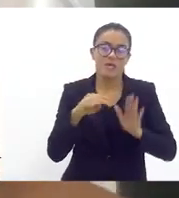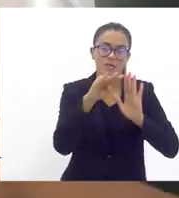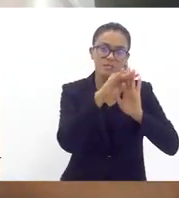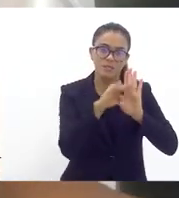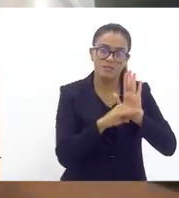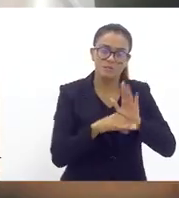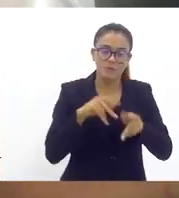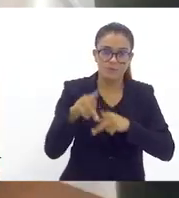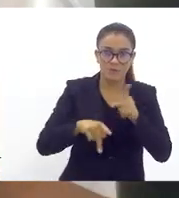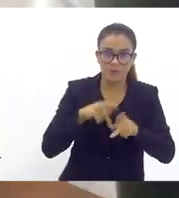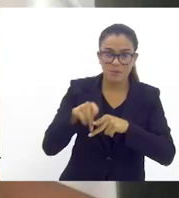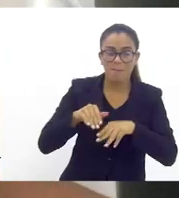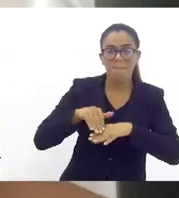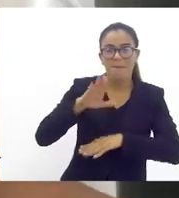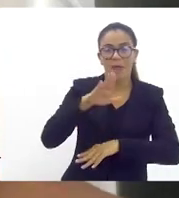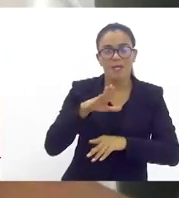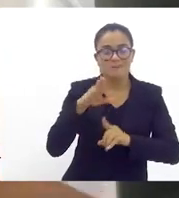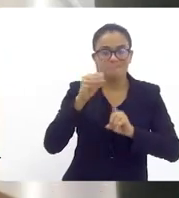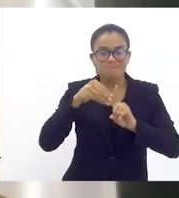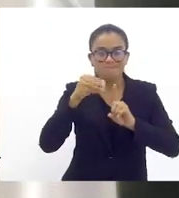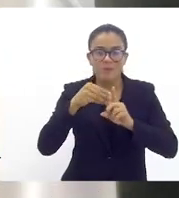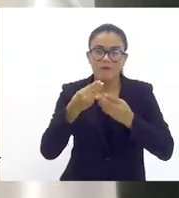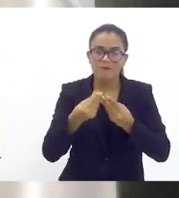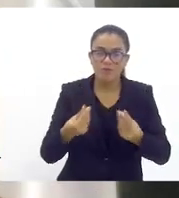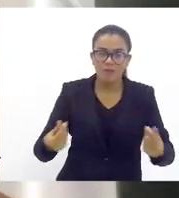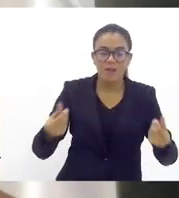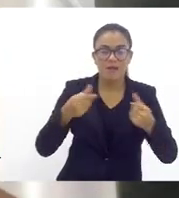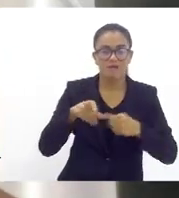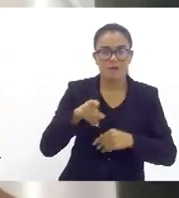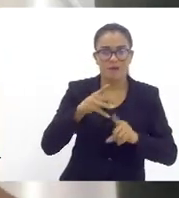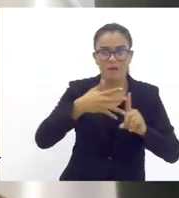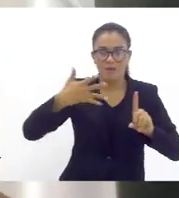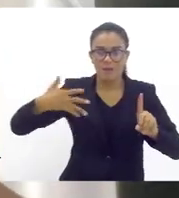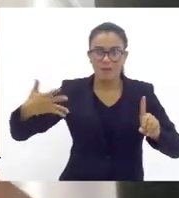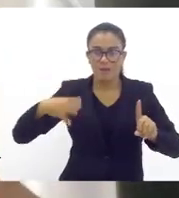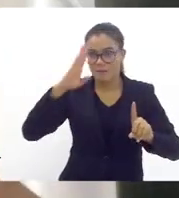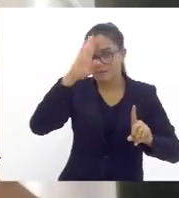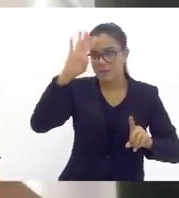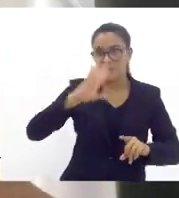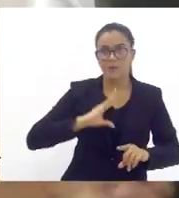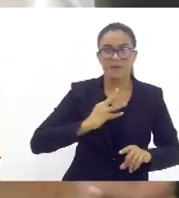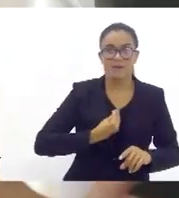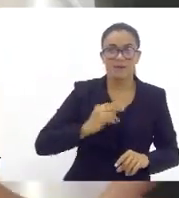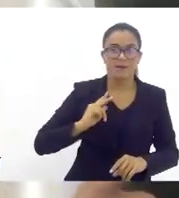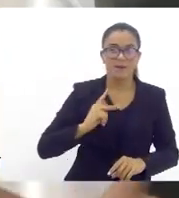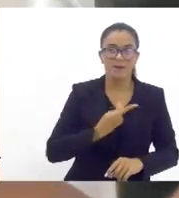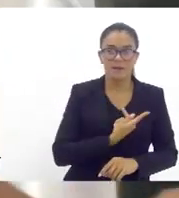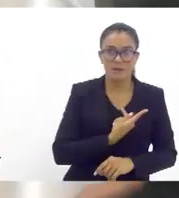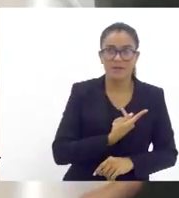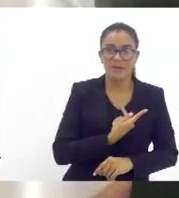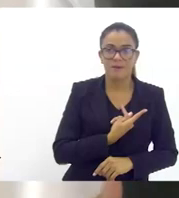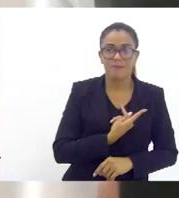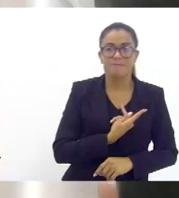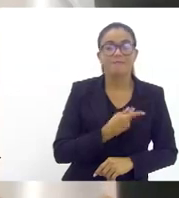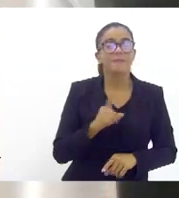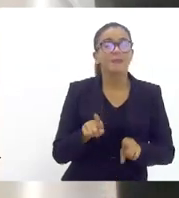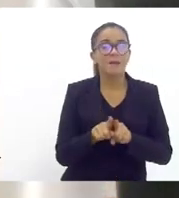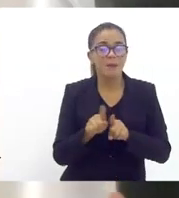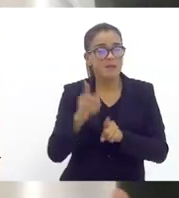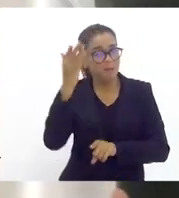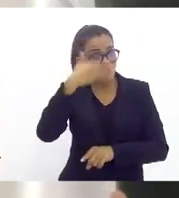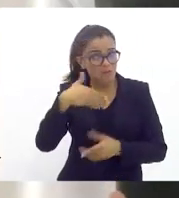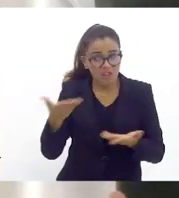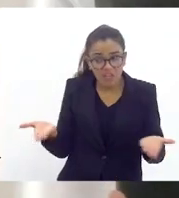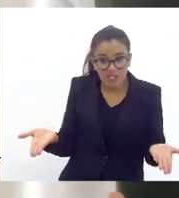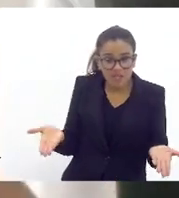das populações mais vulneráveis, sobretudo população LGBTQIA+, e particularmente pessoas transexuais e travestis, resta provado pelo que foi